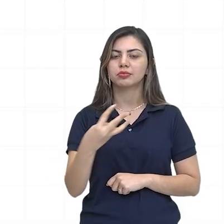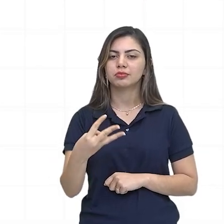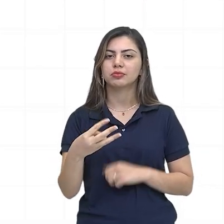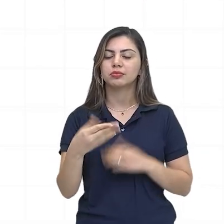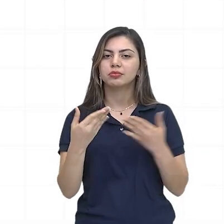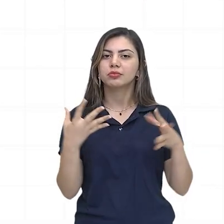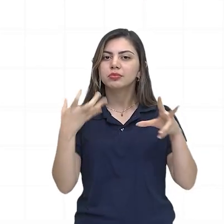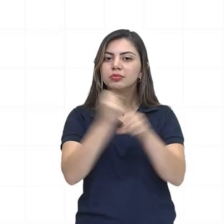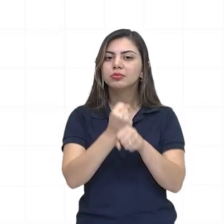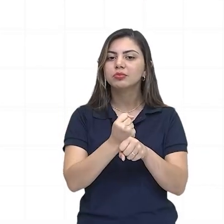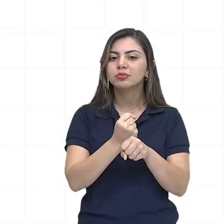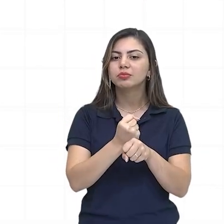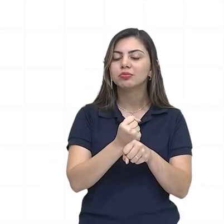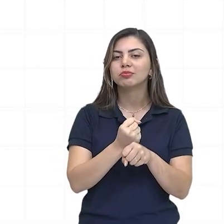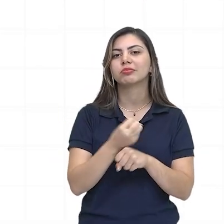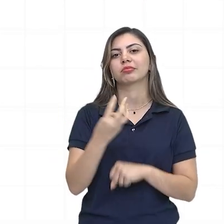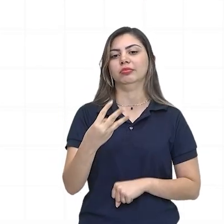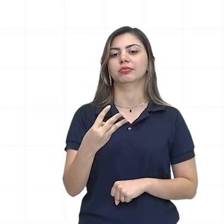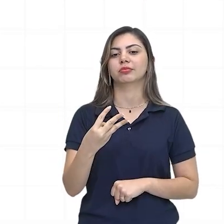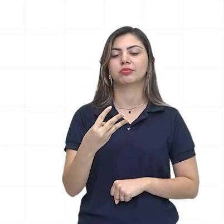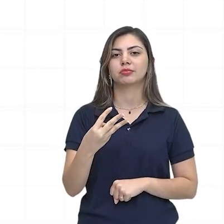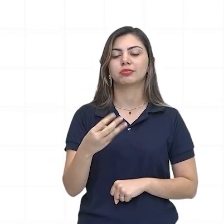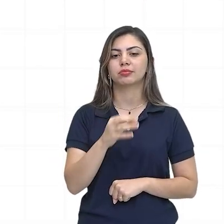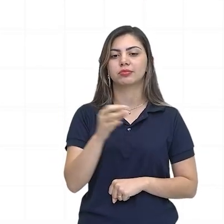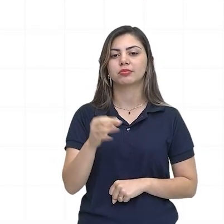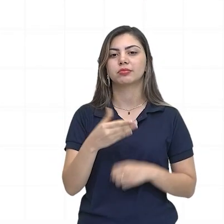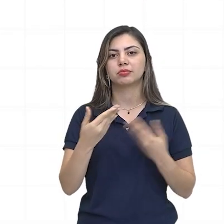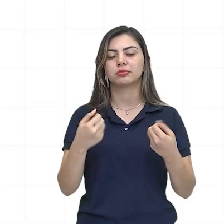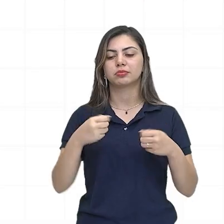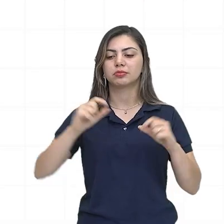gente tem 3 casas decimais,